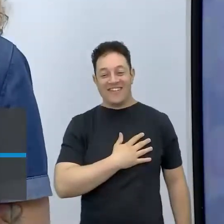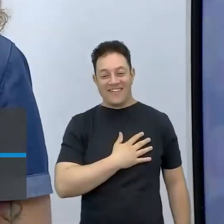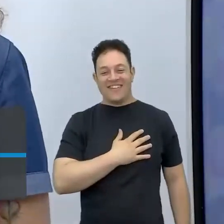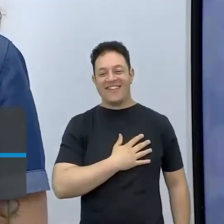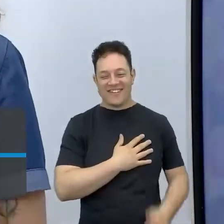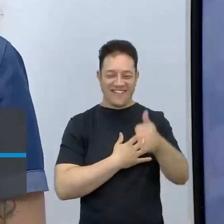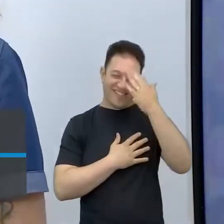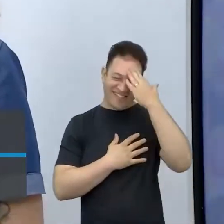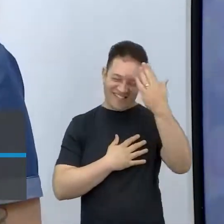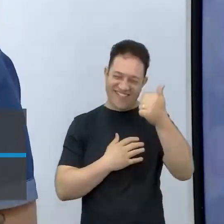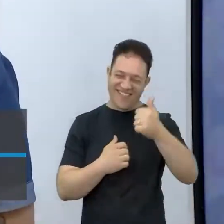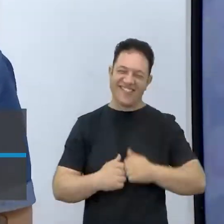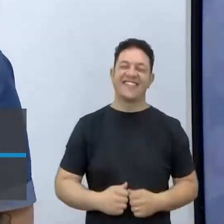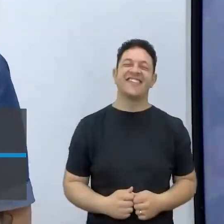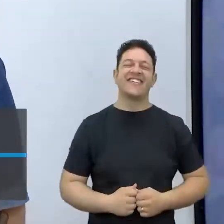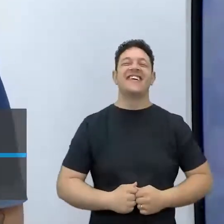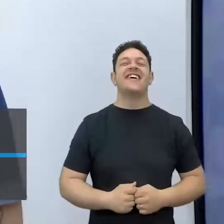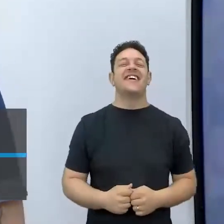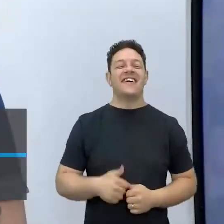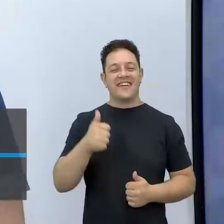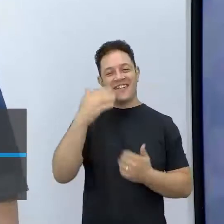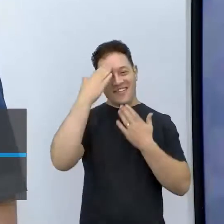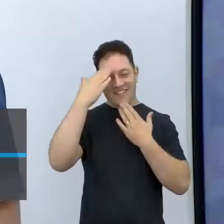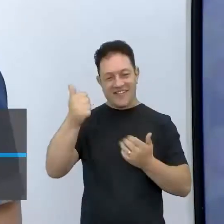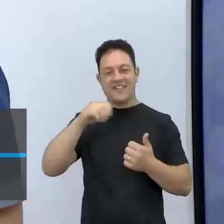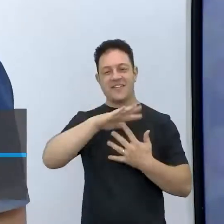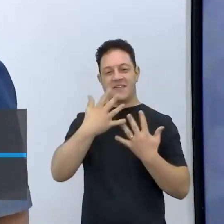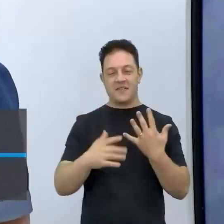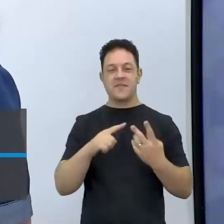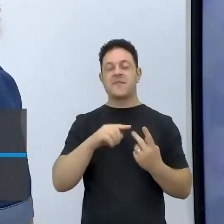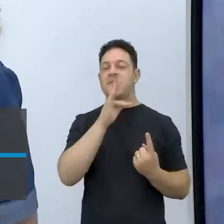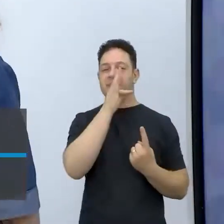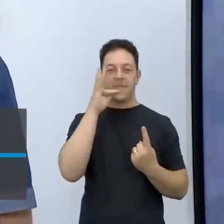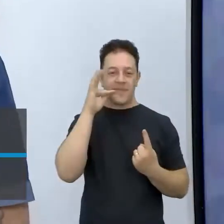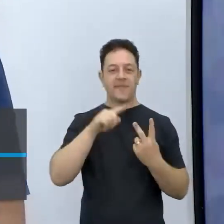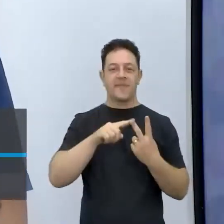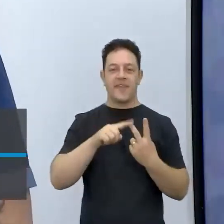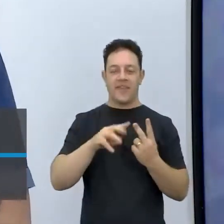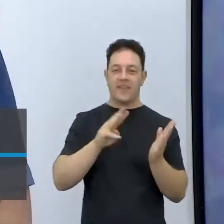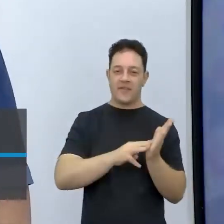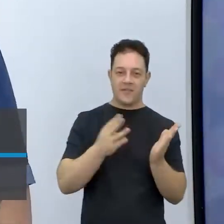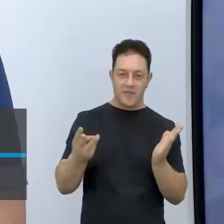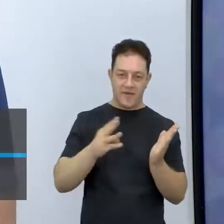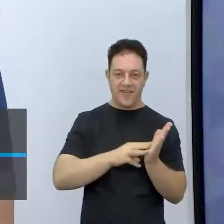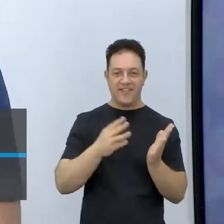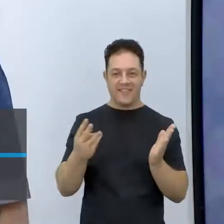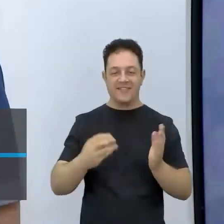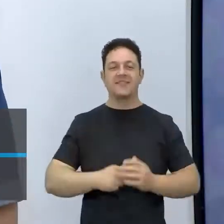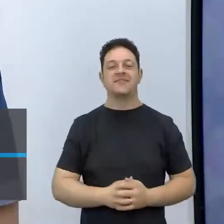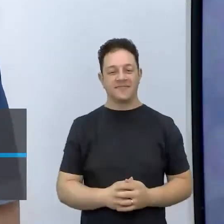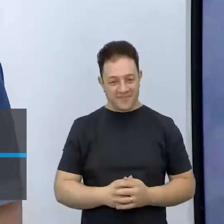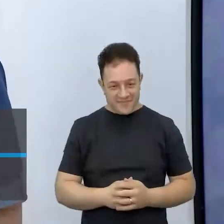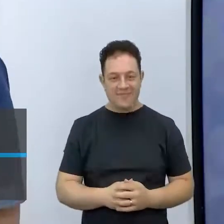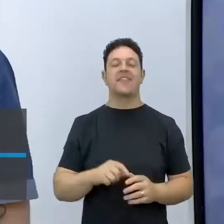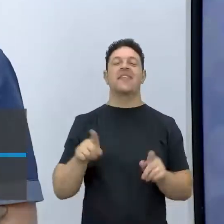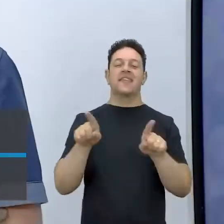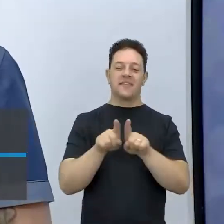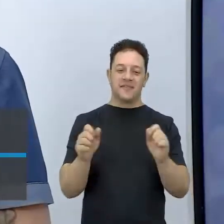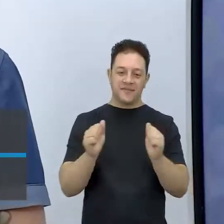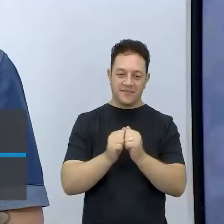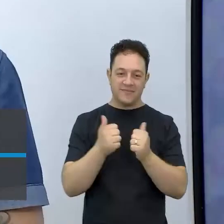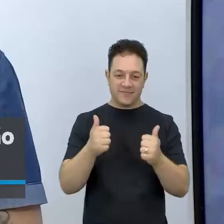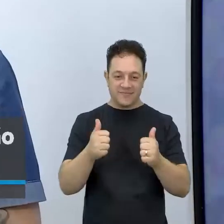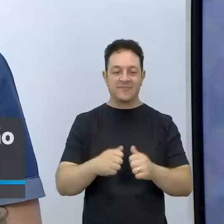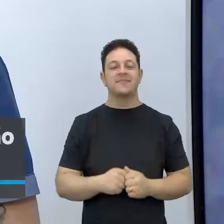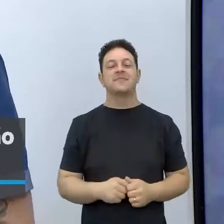viu? Excelente. Então, conosco aí na Libras, o Felipe e o Moésio, que vai entrar depois. Eu sou a